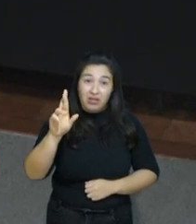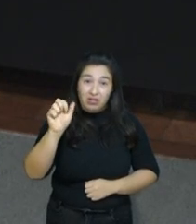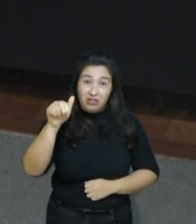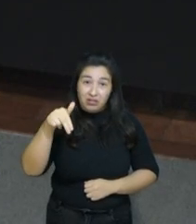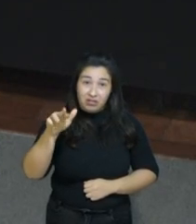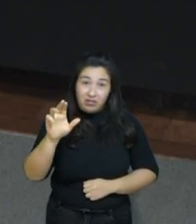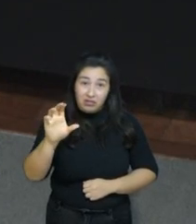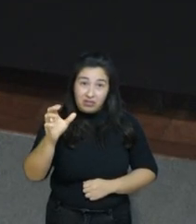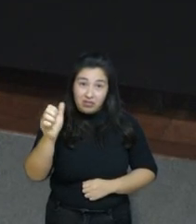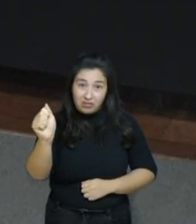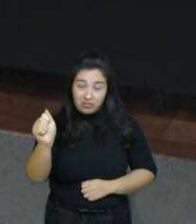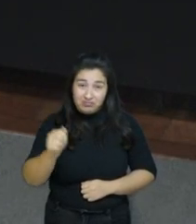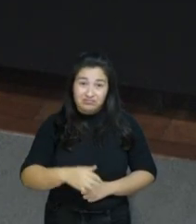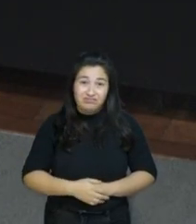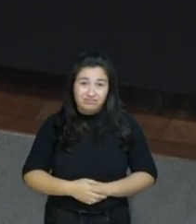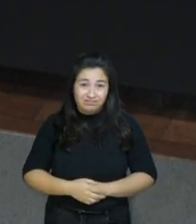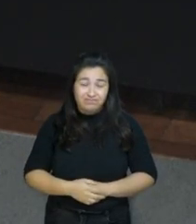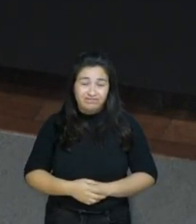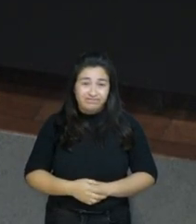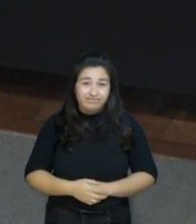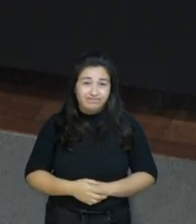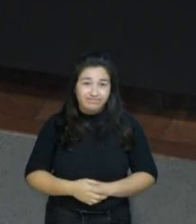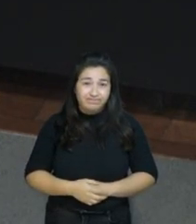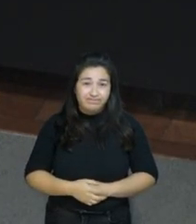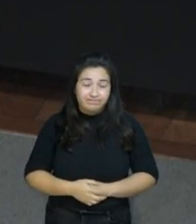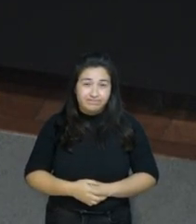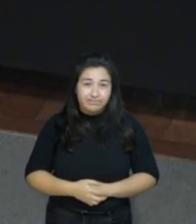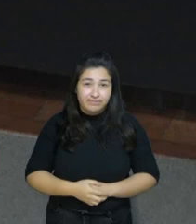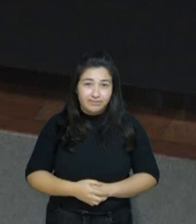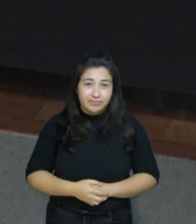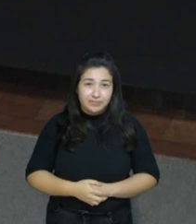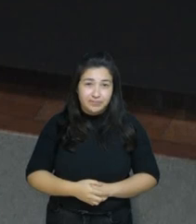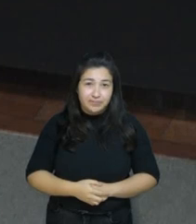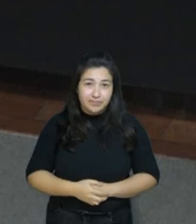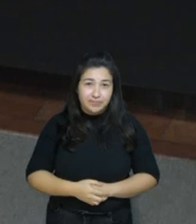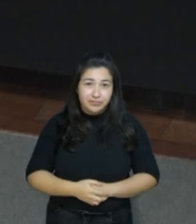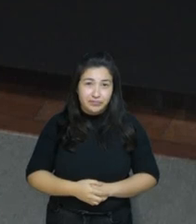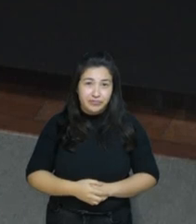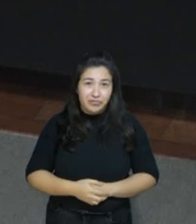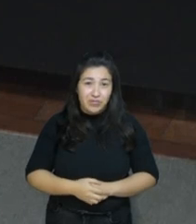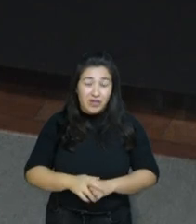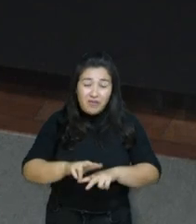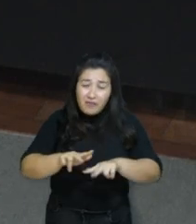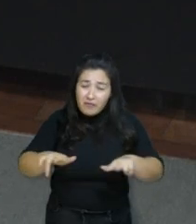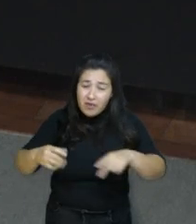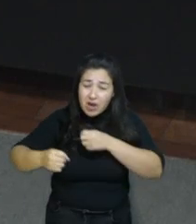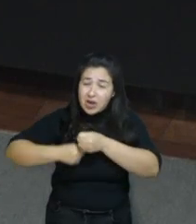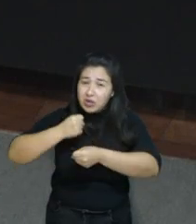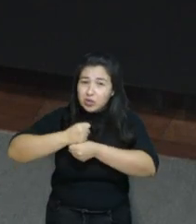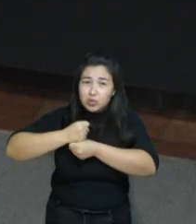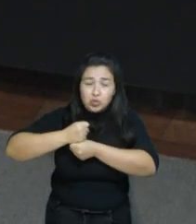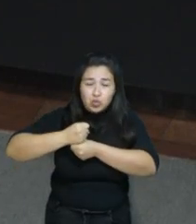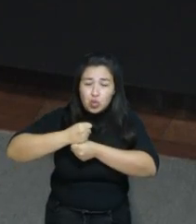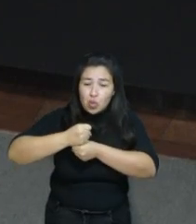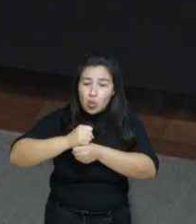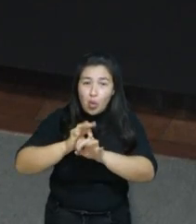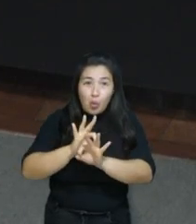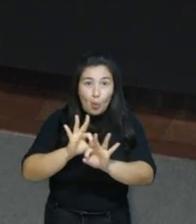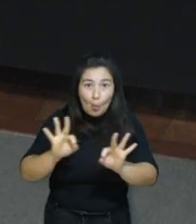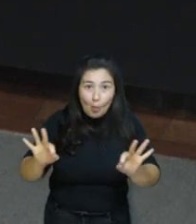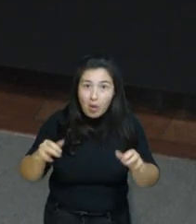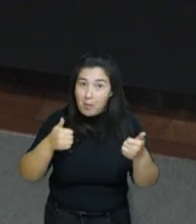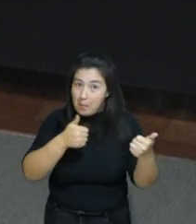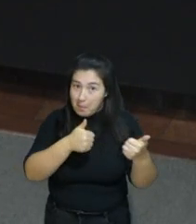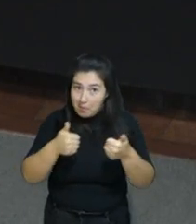todos em Paris, né, dessas mortes. E ficou vários anos sem, e agora, desde